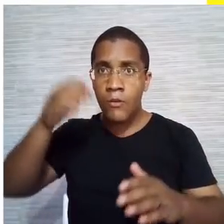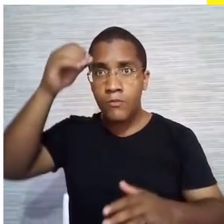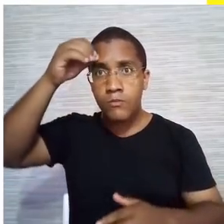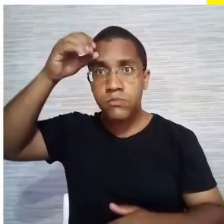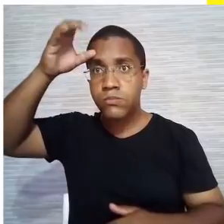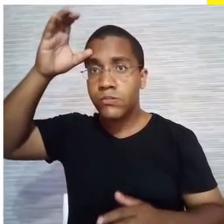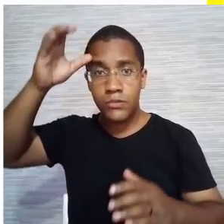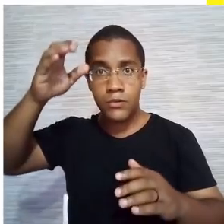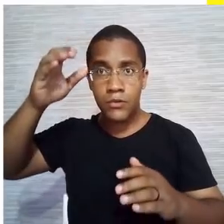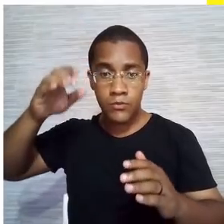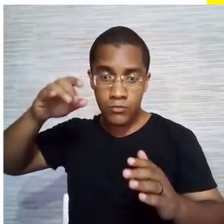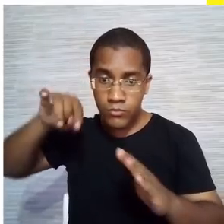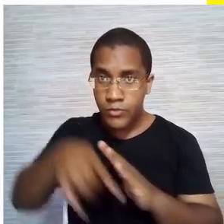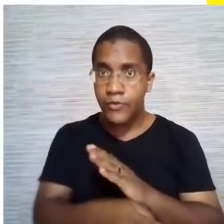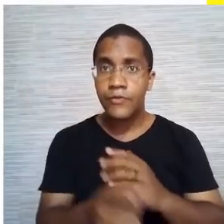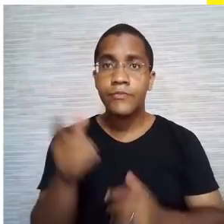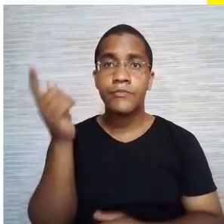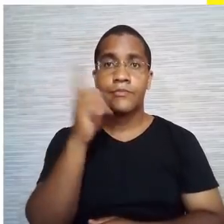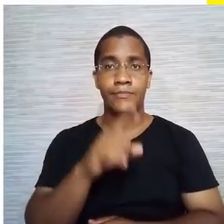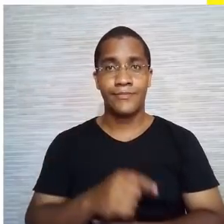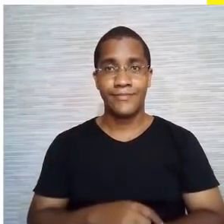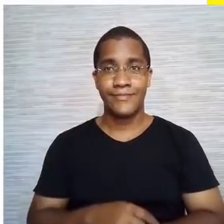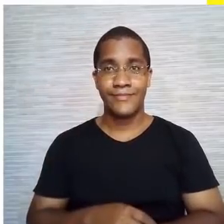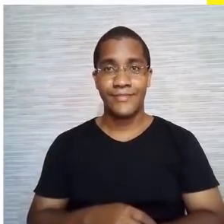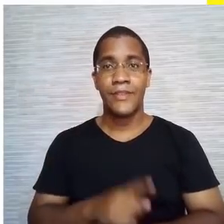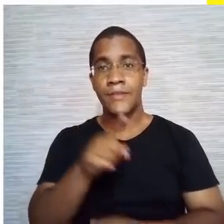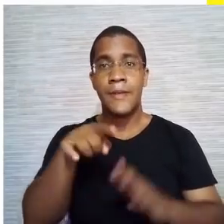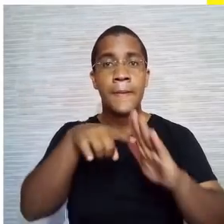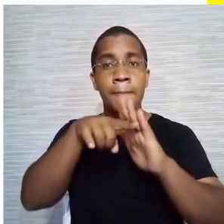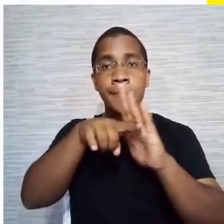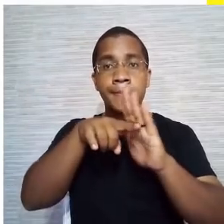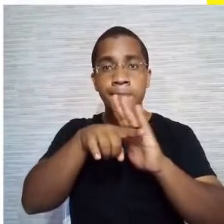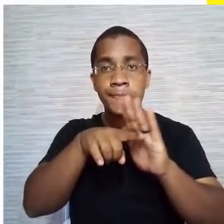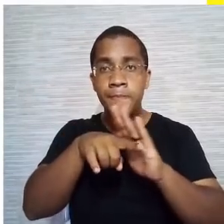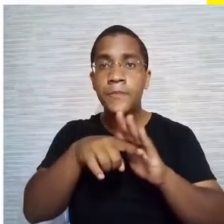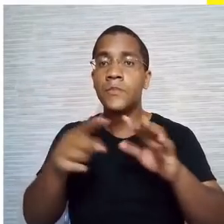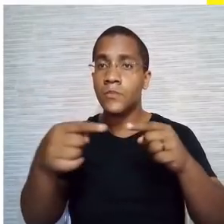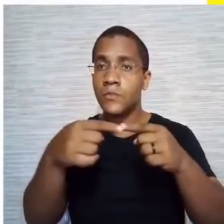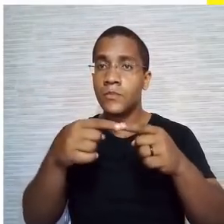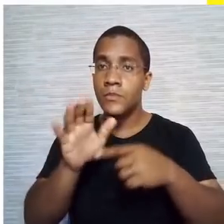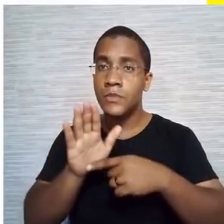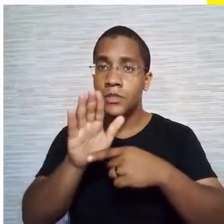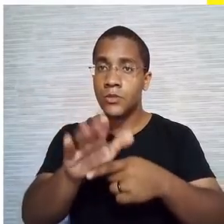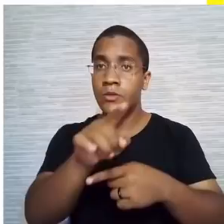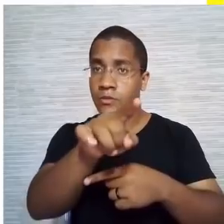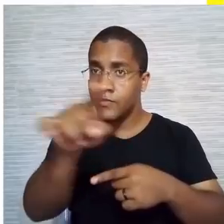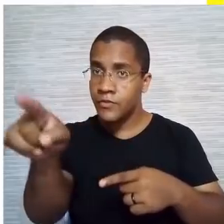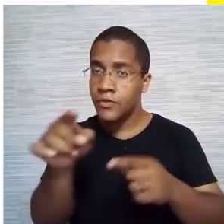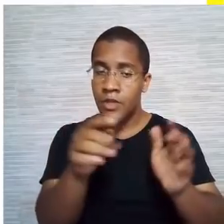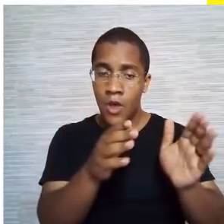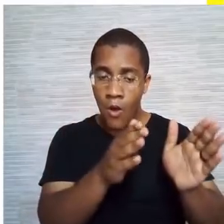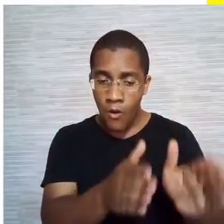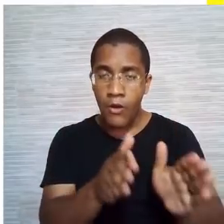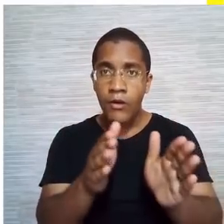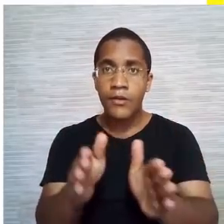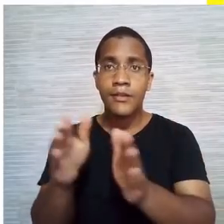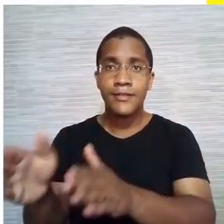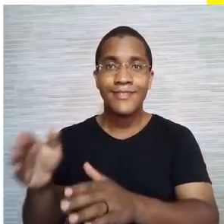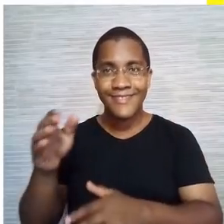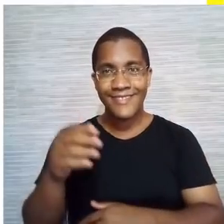Veja, sistematizar o conhecimento. A pesquisa traz essa questão. O estudante